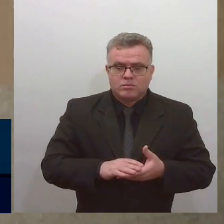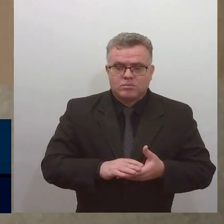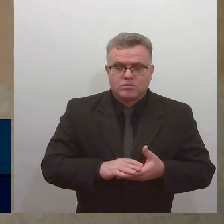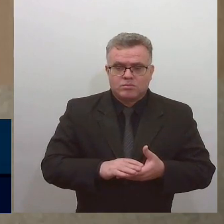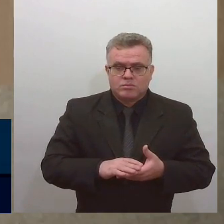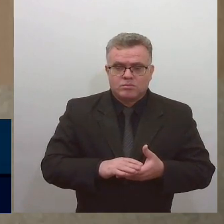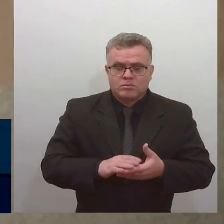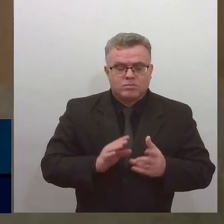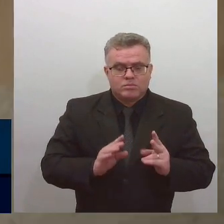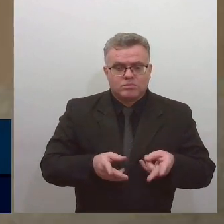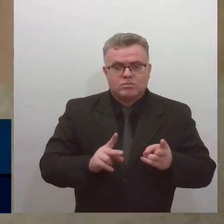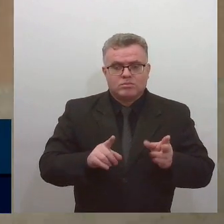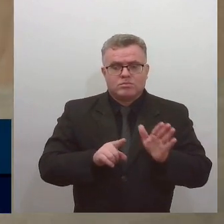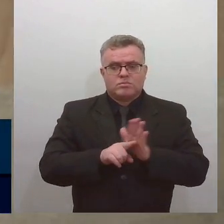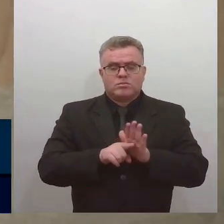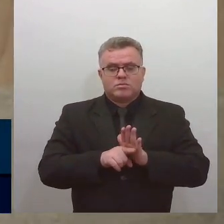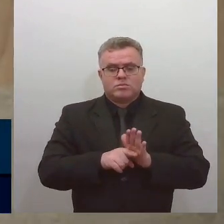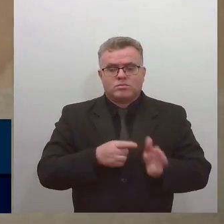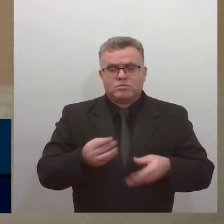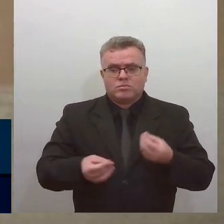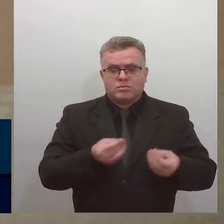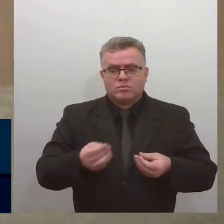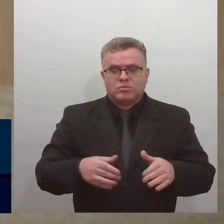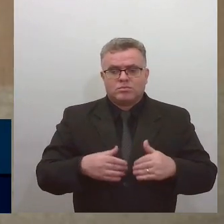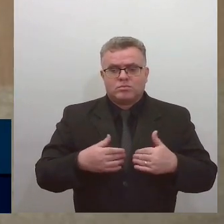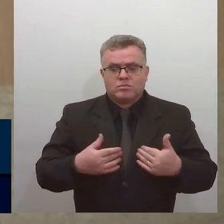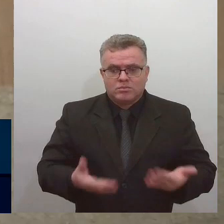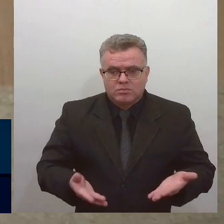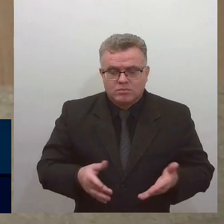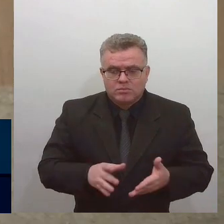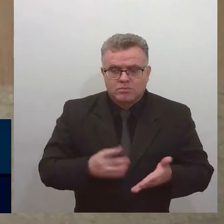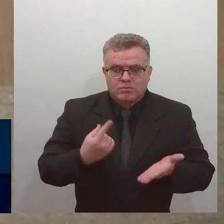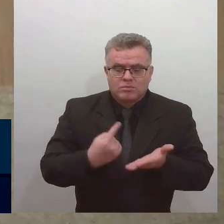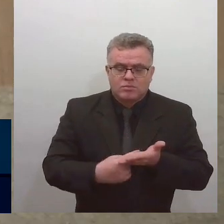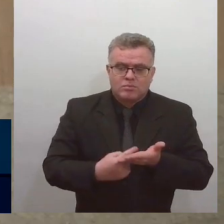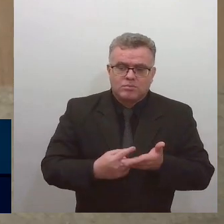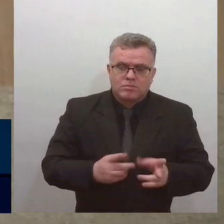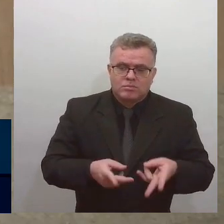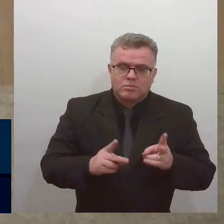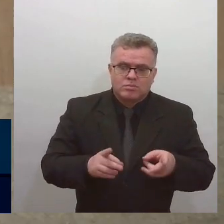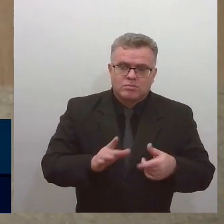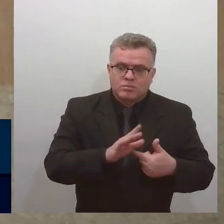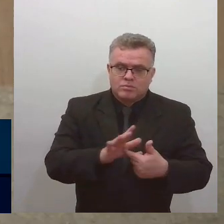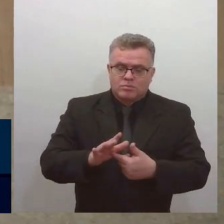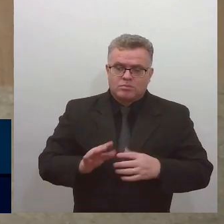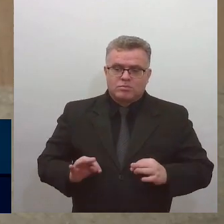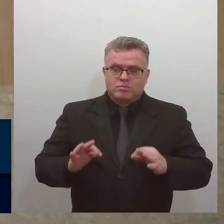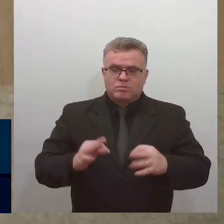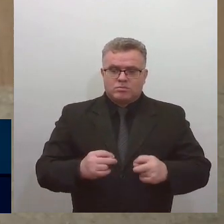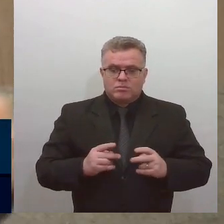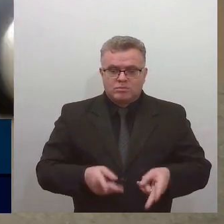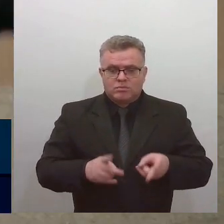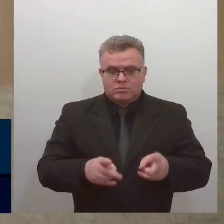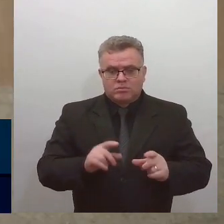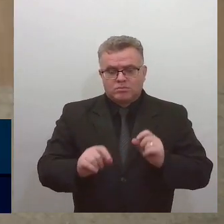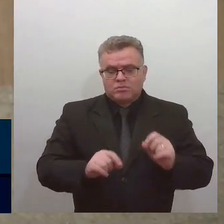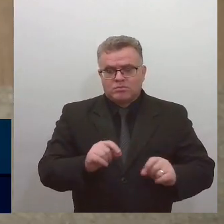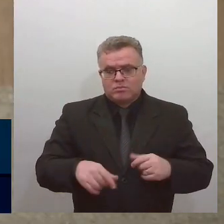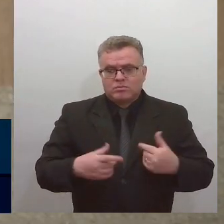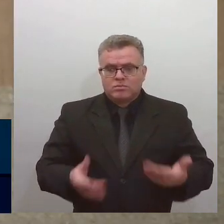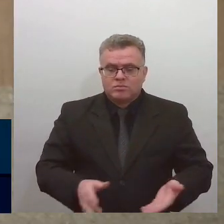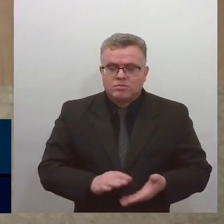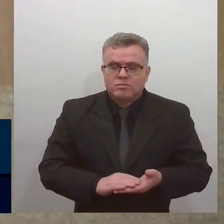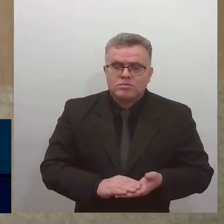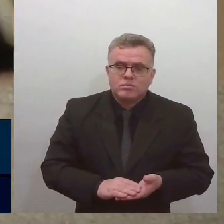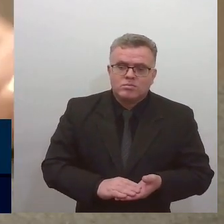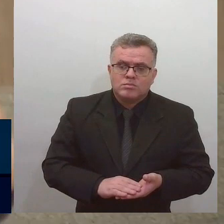para Rosário do Catete vai levar a condição de vida de todos os moradores do Rosário do Catete e a a cobrança tá ali em